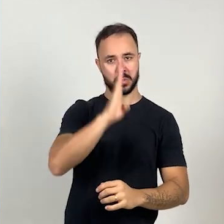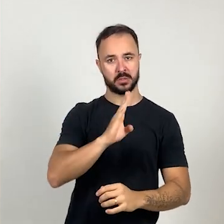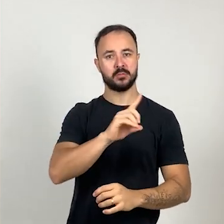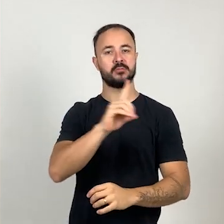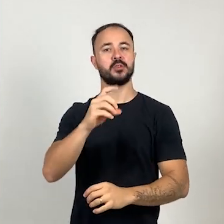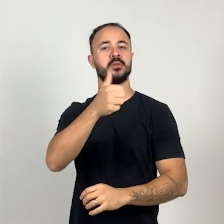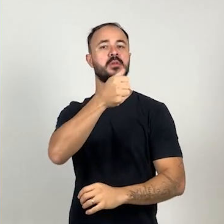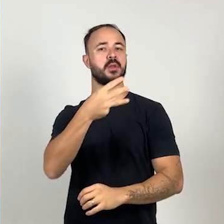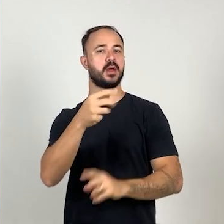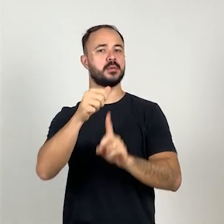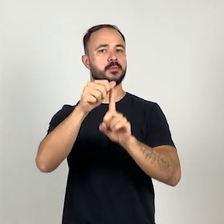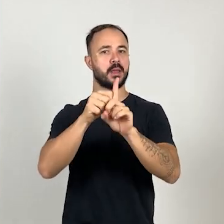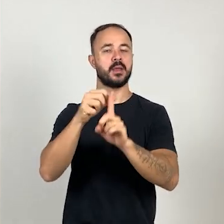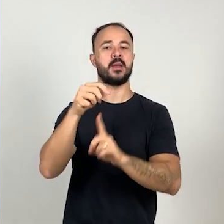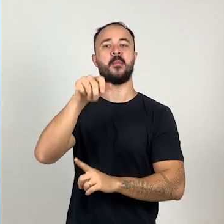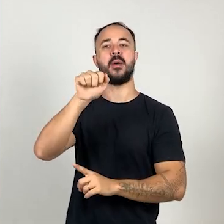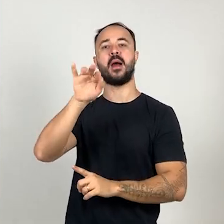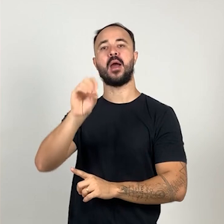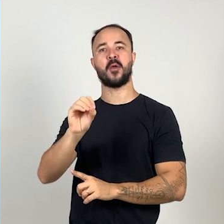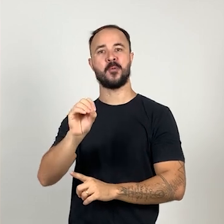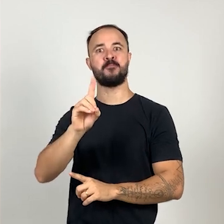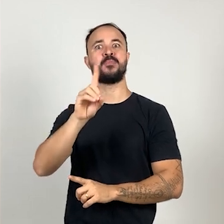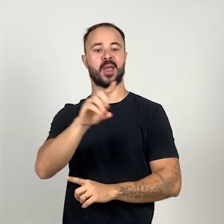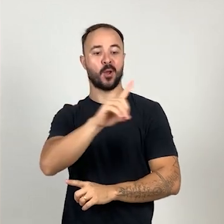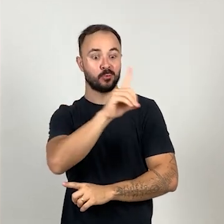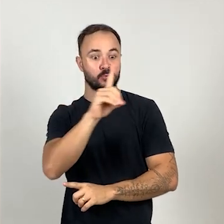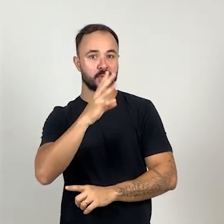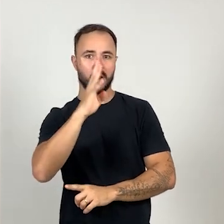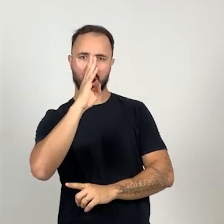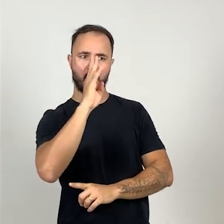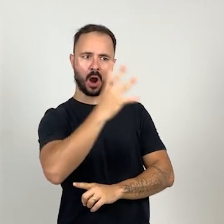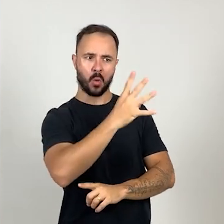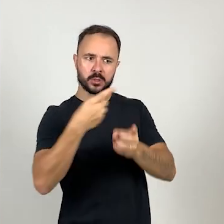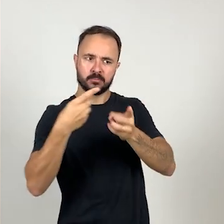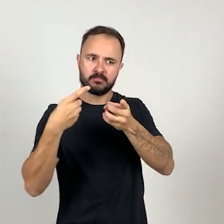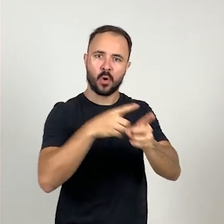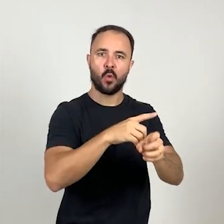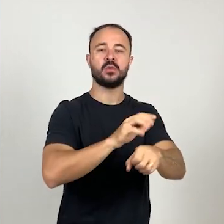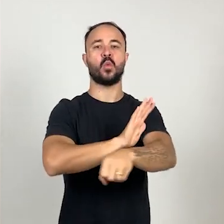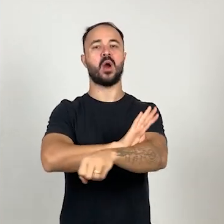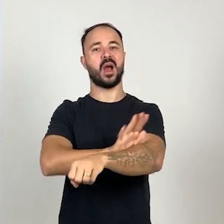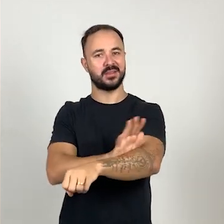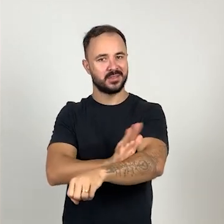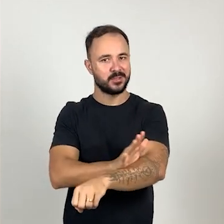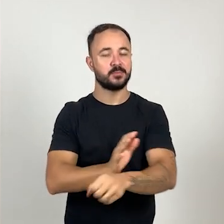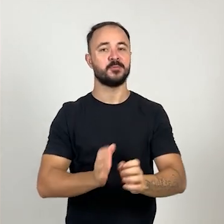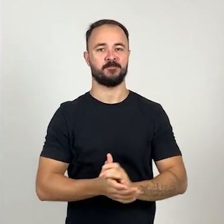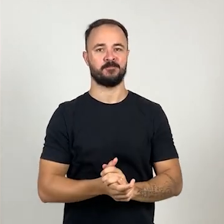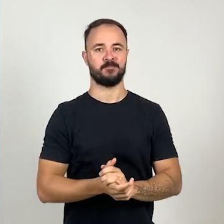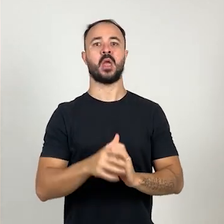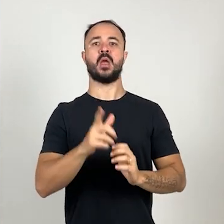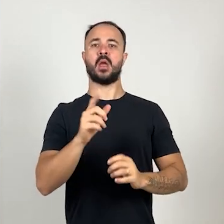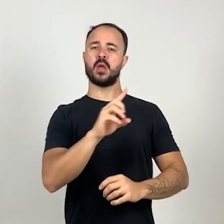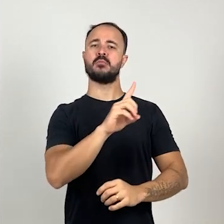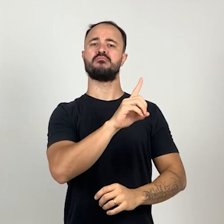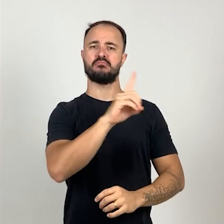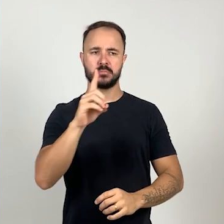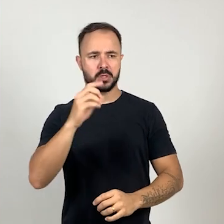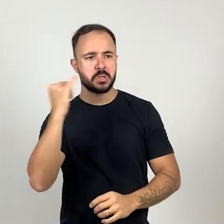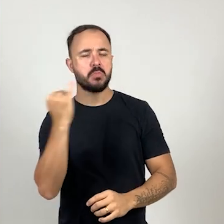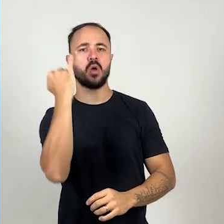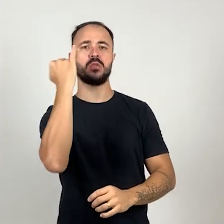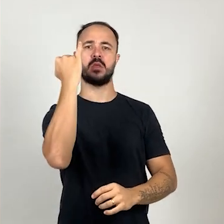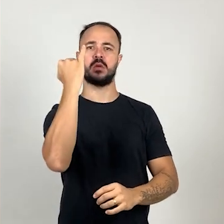é considerado o Dia Nacional de Denúncia contra o Racismo, uma data dedicada a conscientizar, denunciar